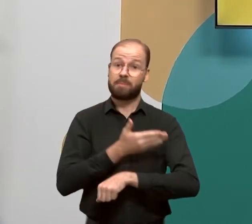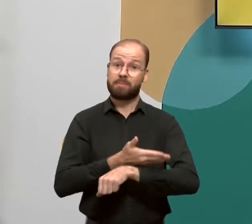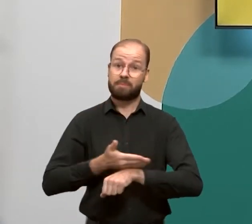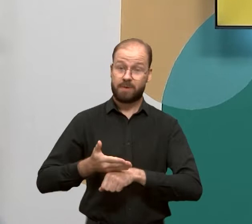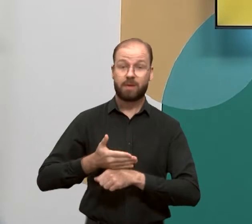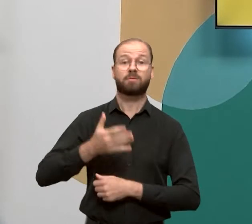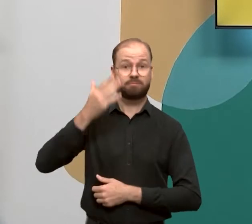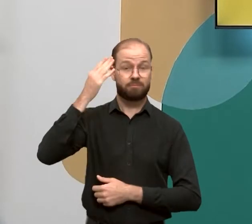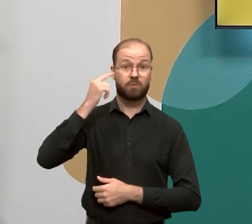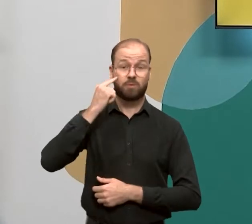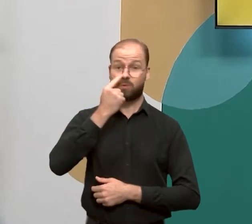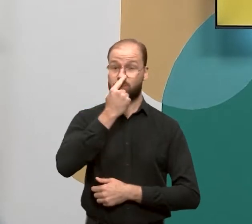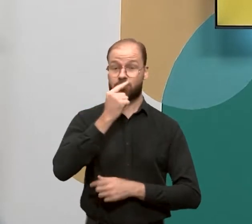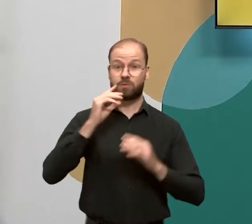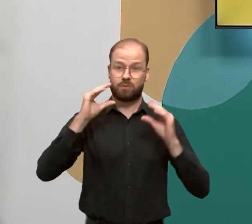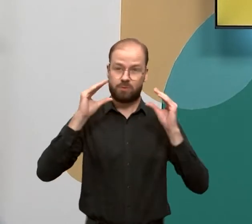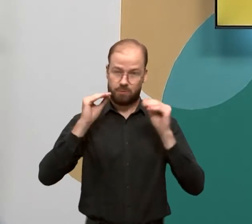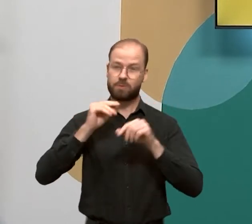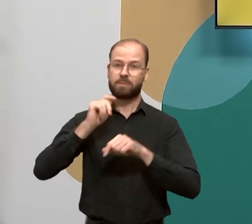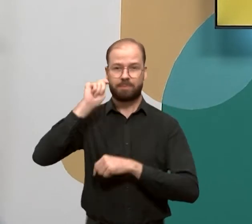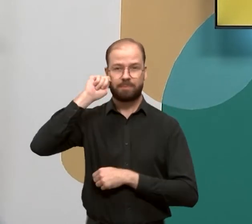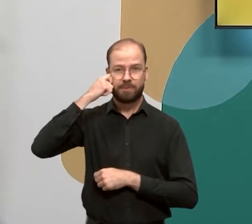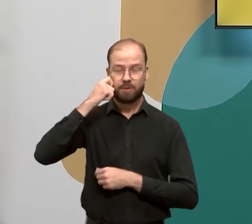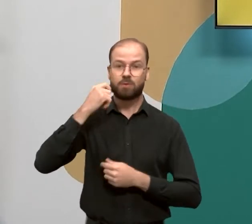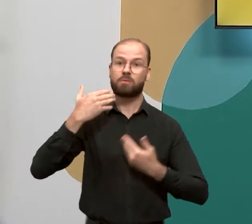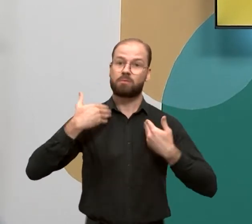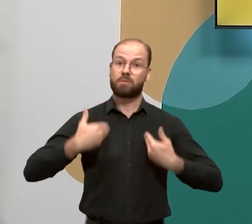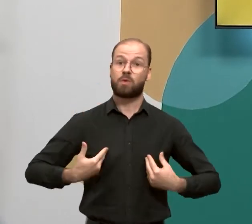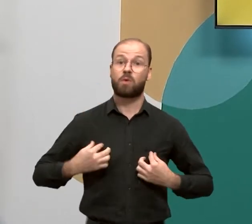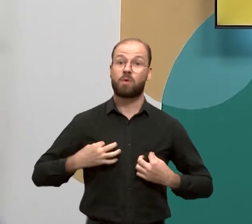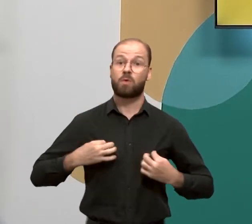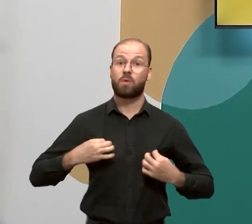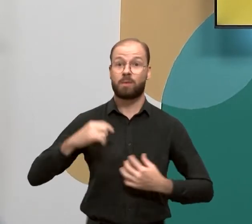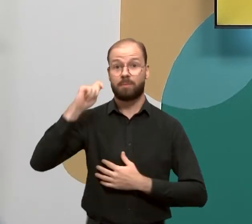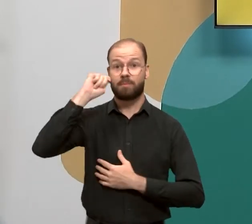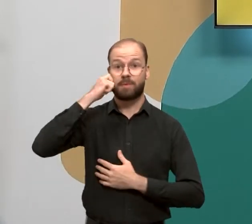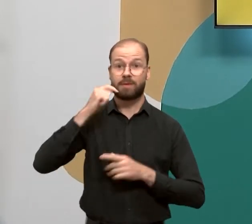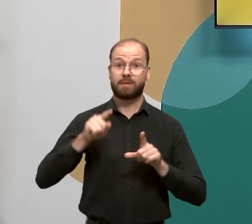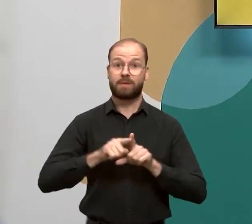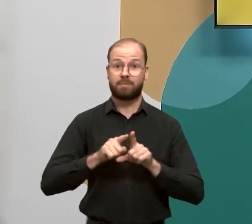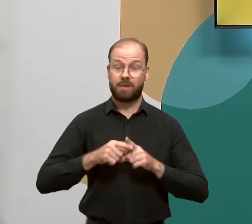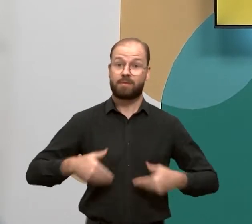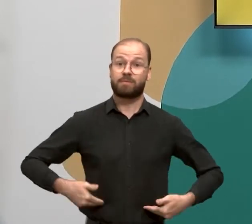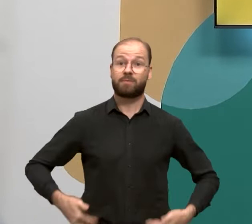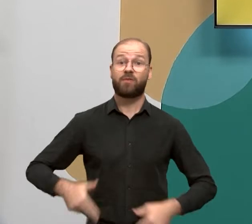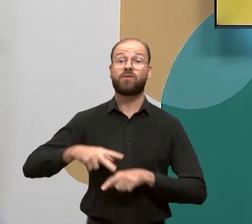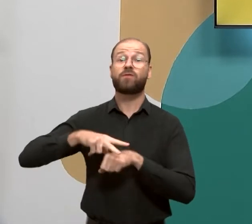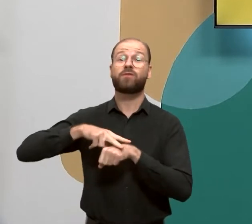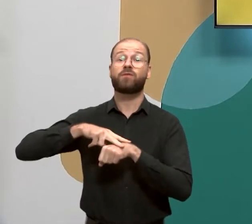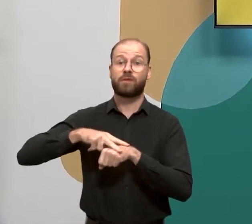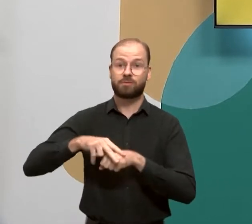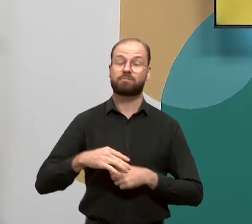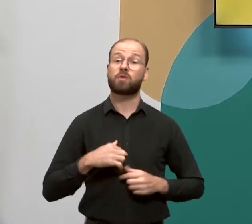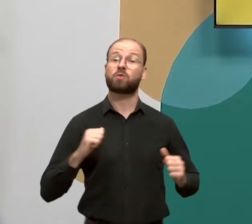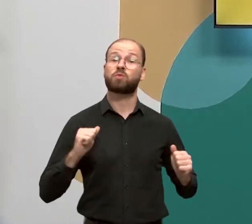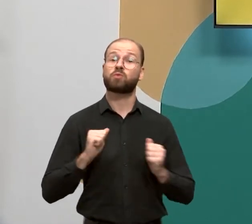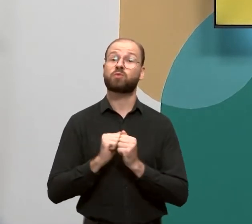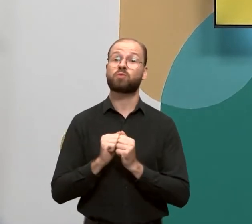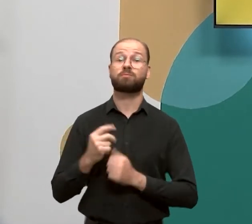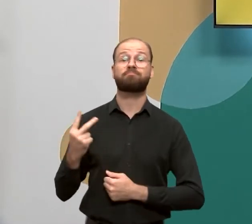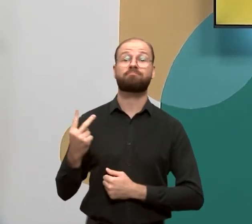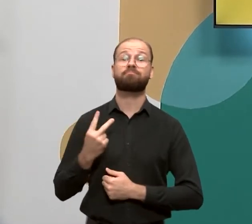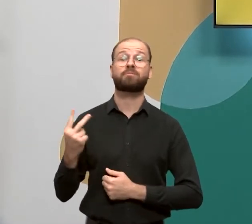ombros, olhos também escuros. Hoje visto uma blusa preta e uma calça verde. Na minha companhia, para